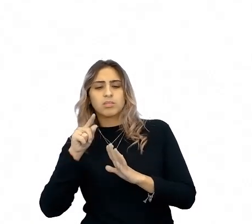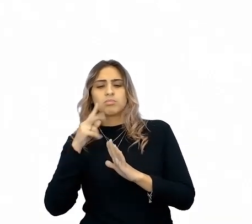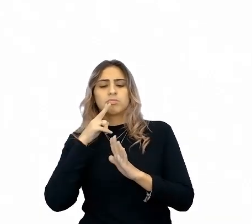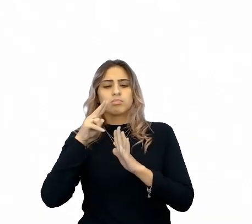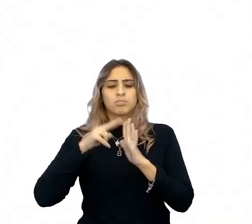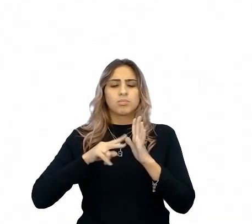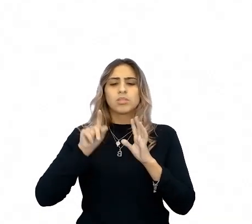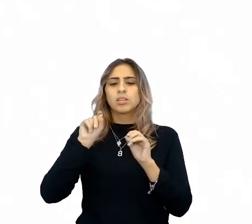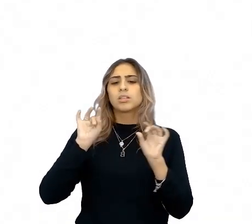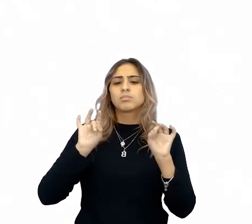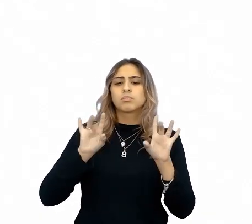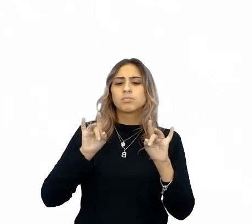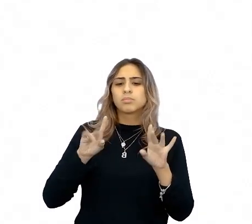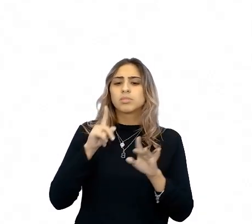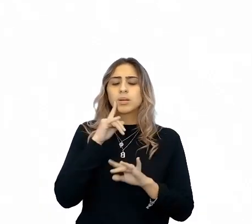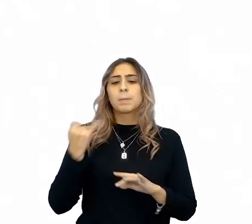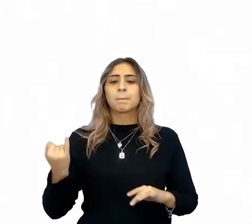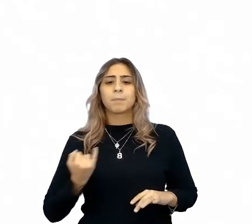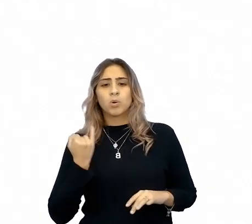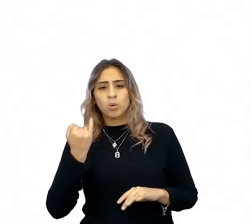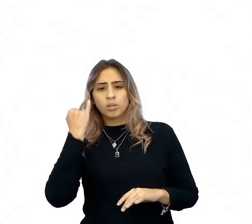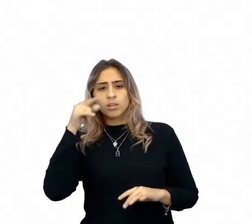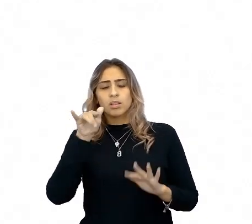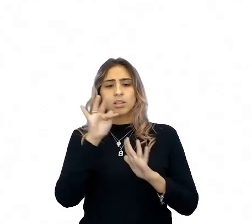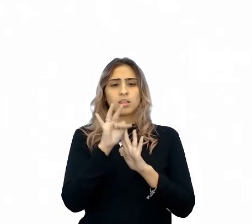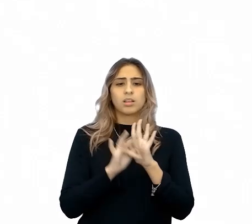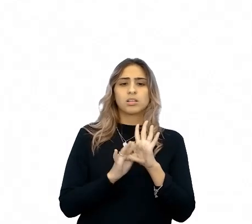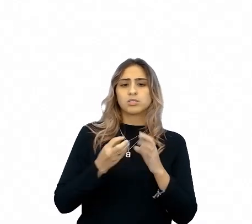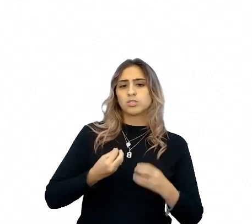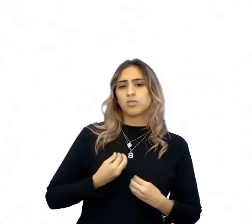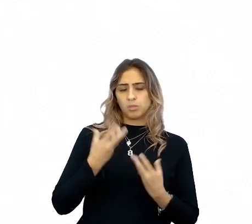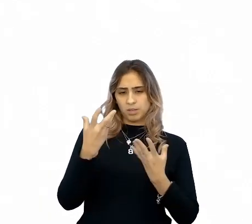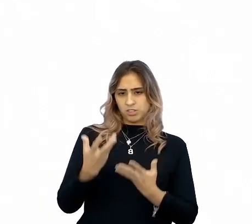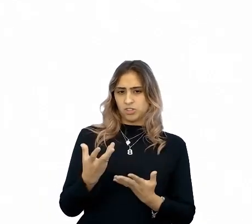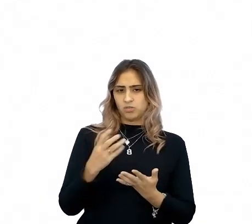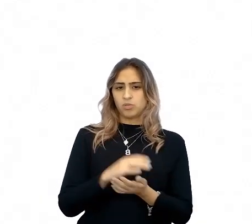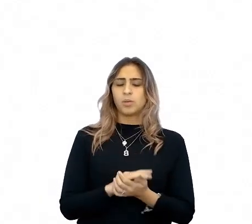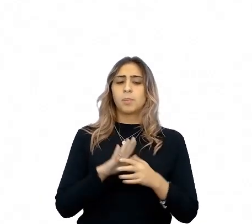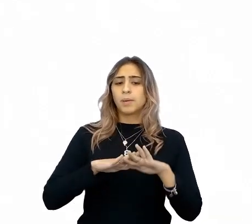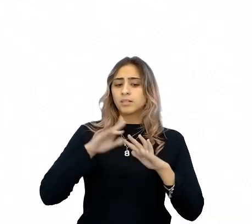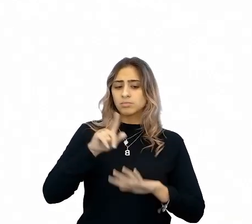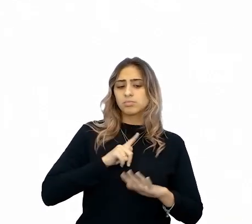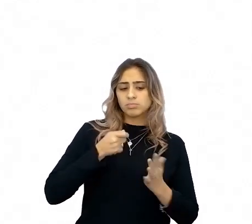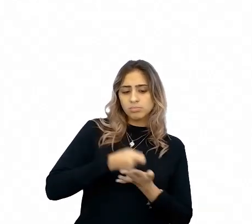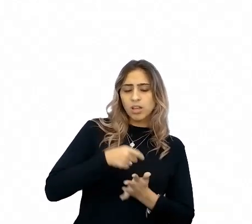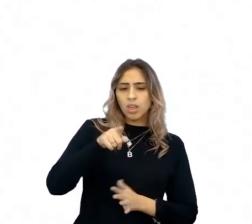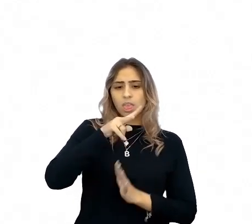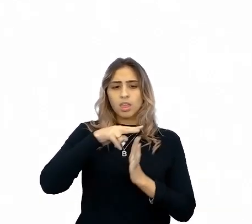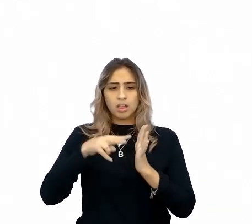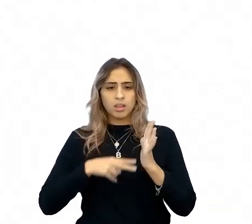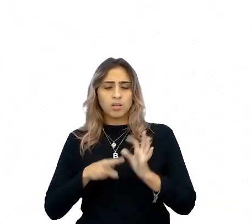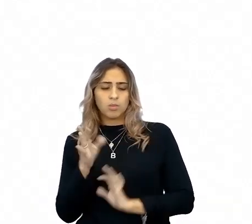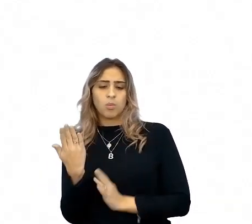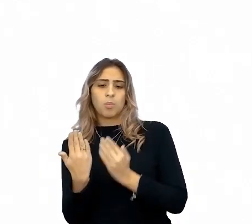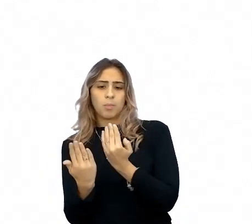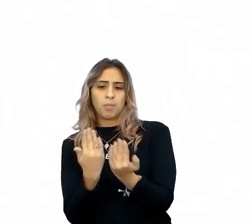é especialmente importante em textos informativos, pois exige que o leitor